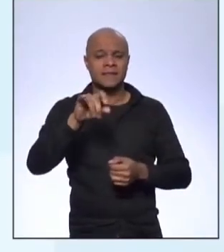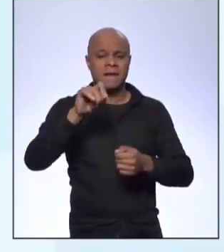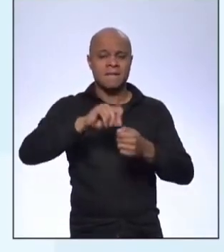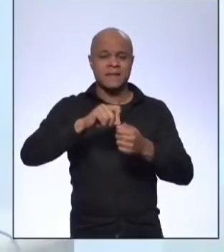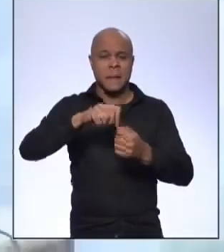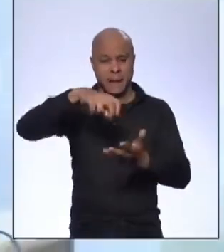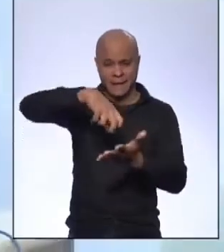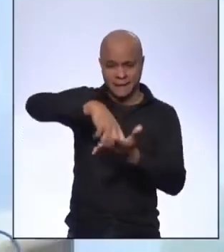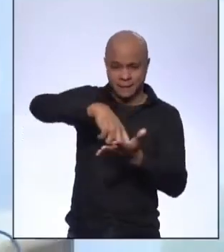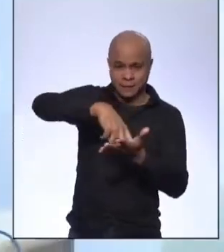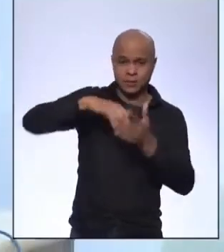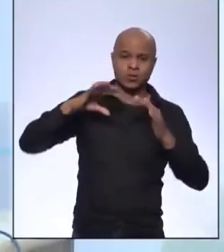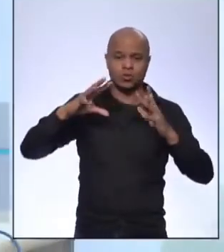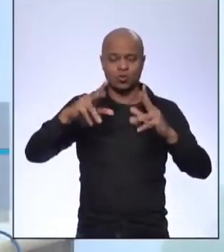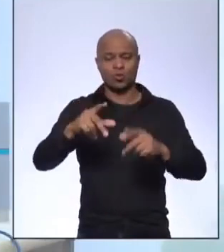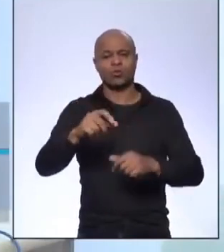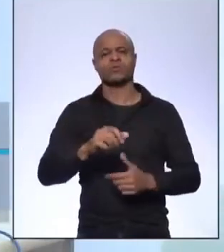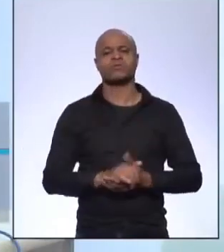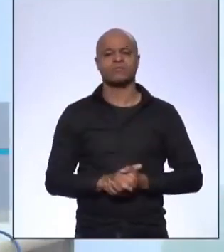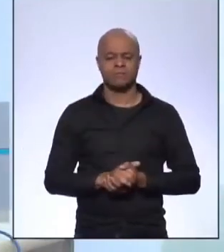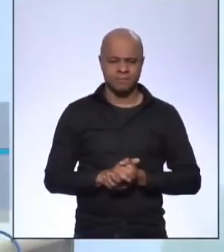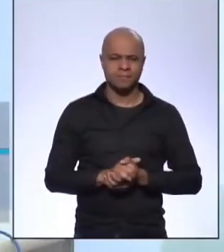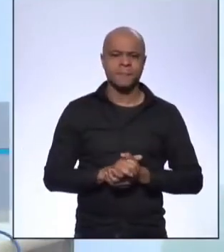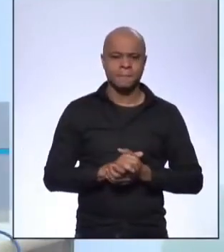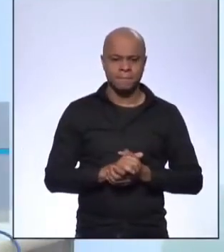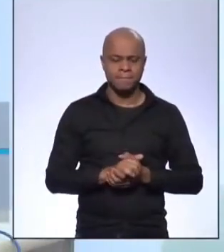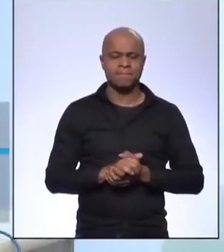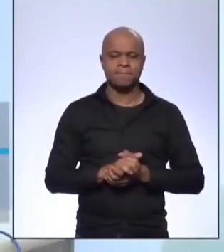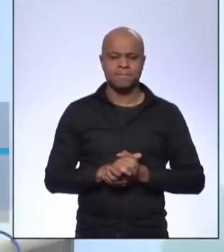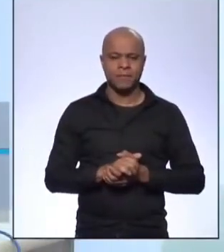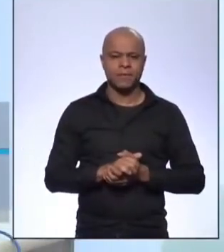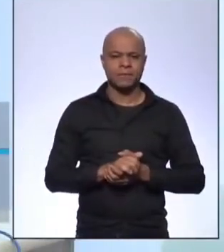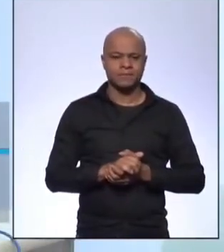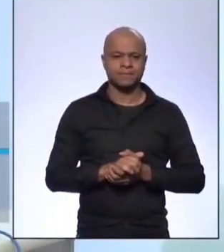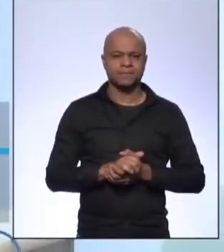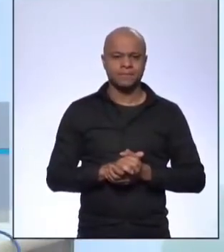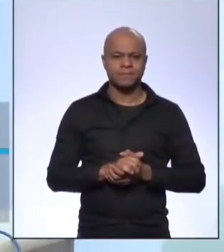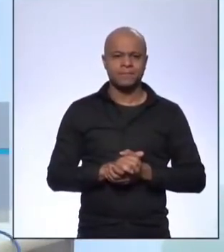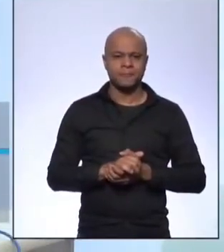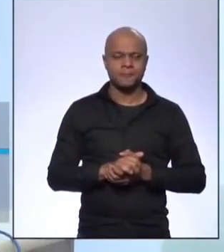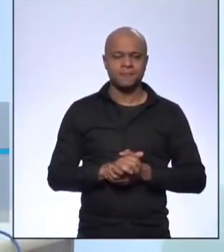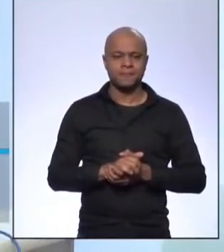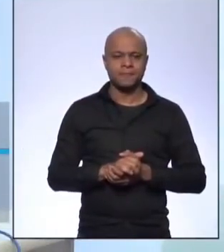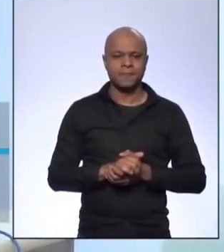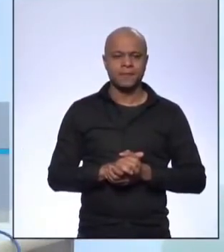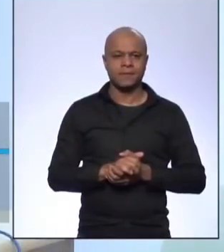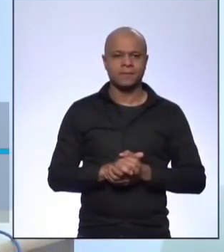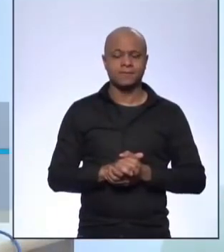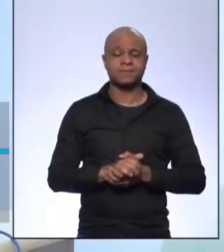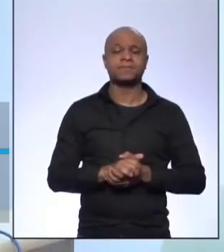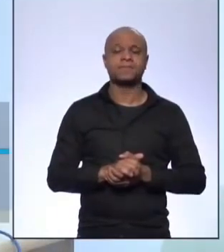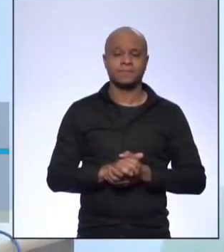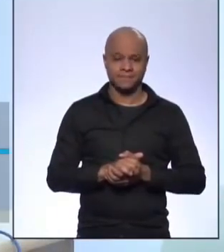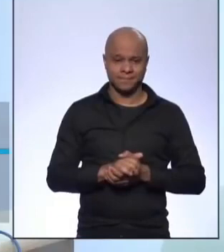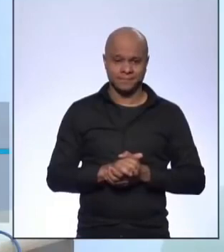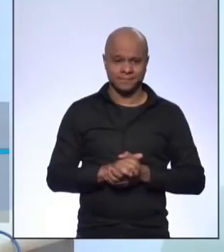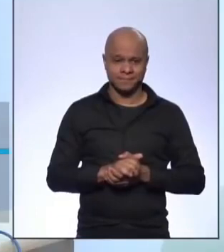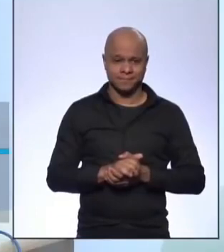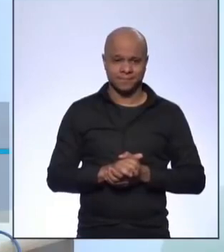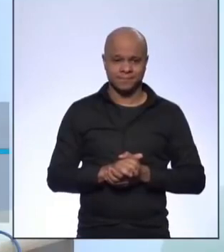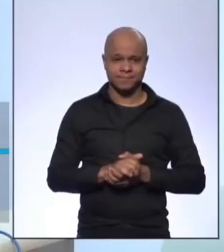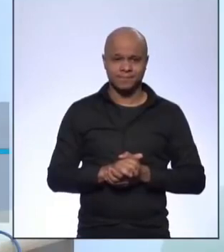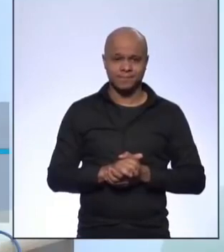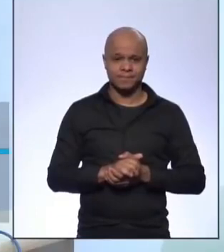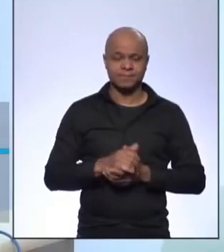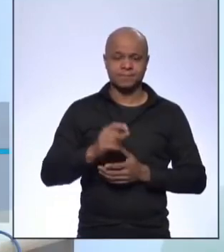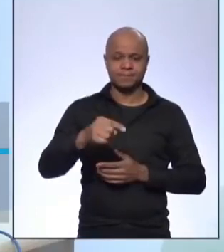toda a exploração que os espanhóis estão promovendo contra eles, tá? Vamos para mais uma